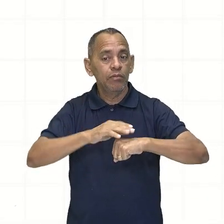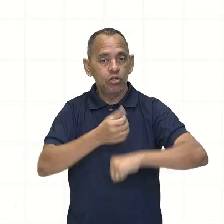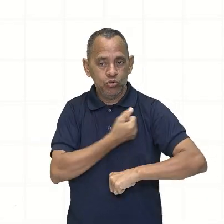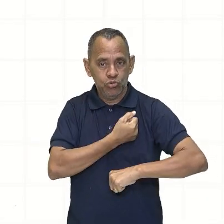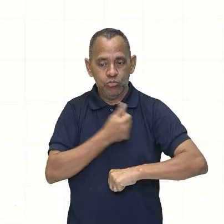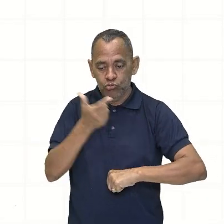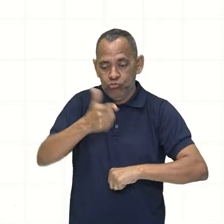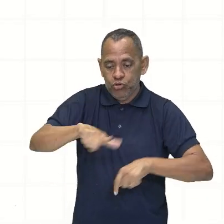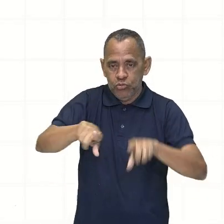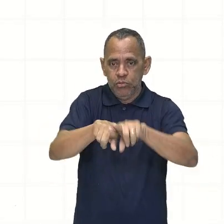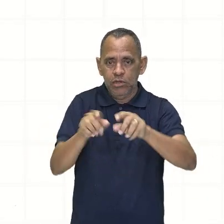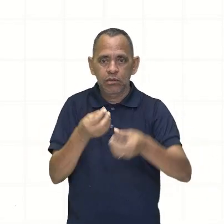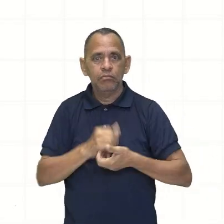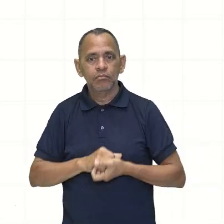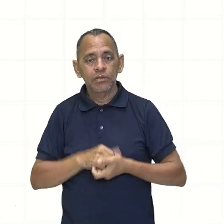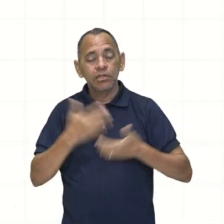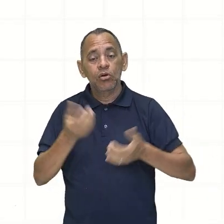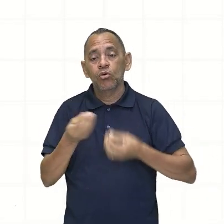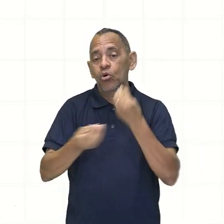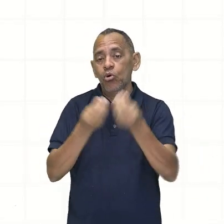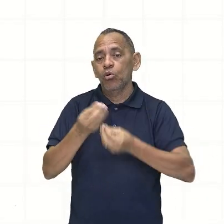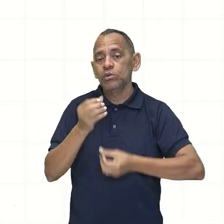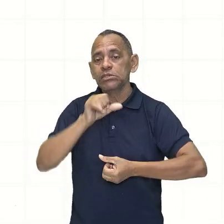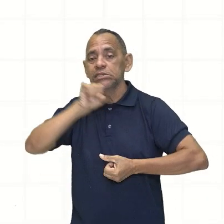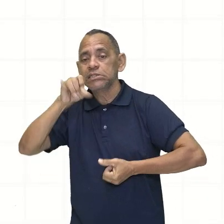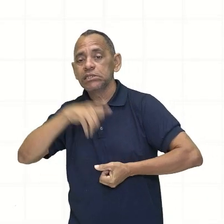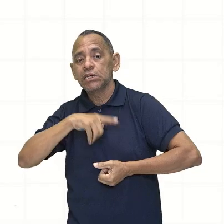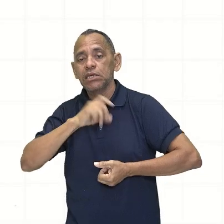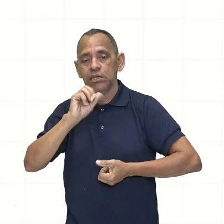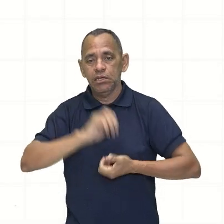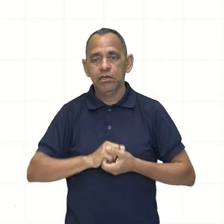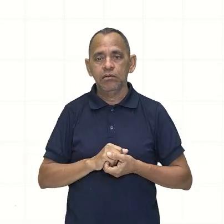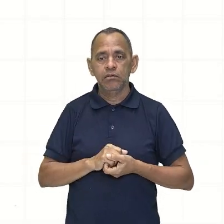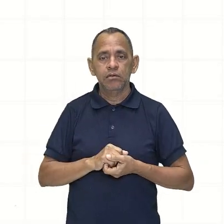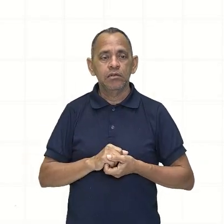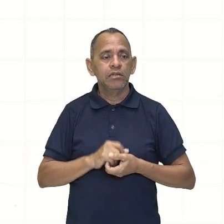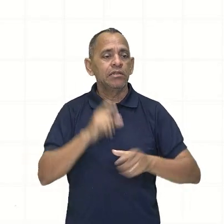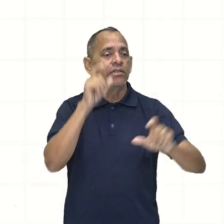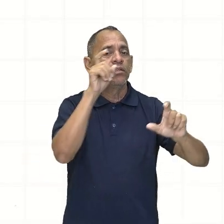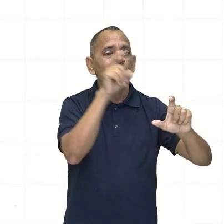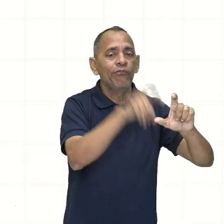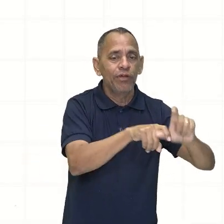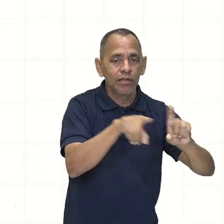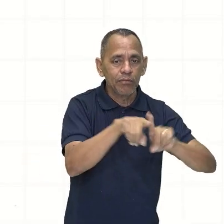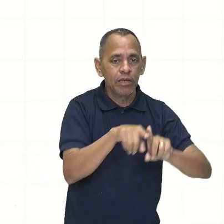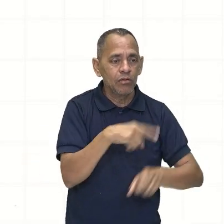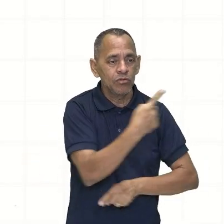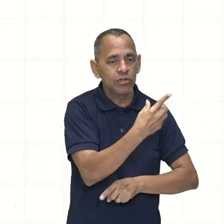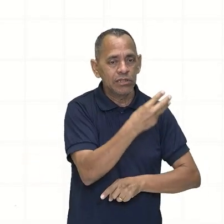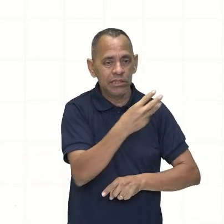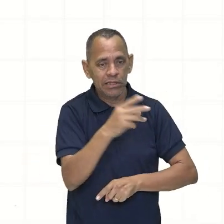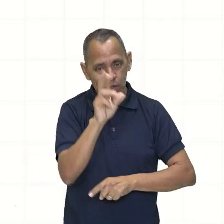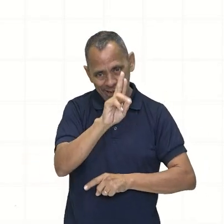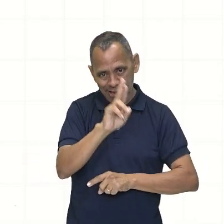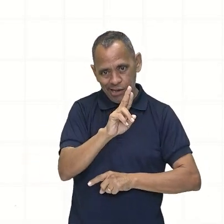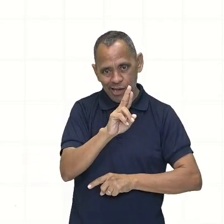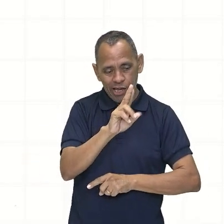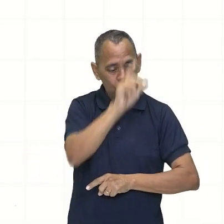então é como se eu tivesse, ó, devendo R$ 133 para uma